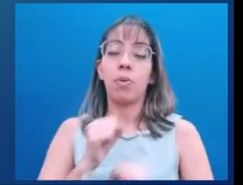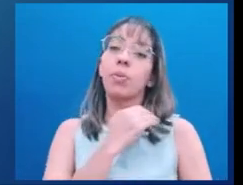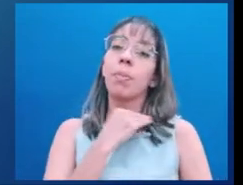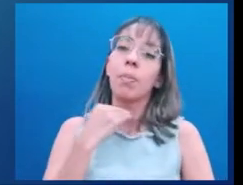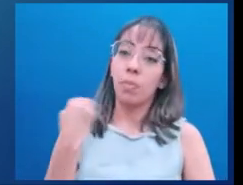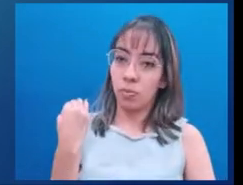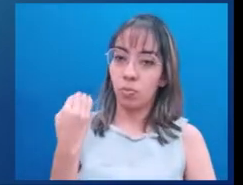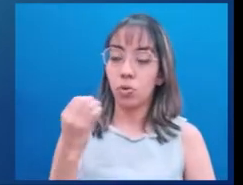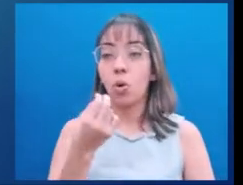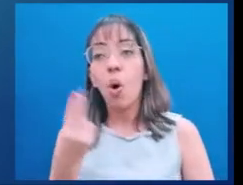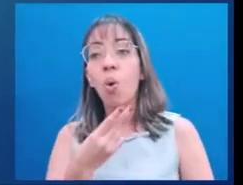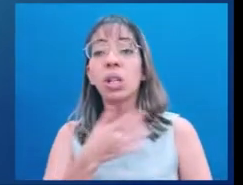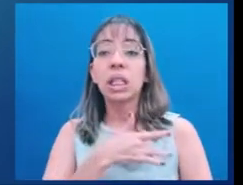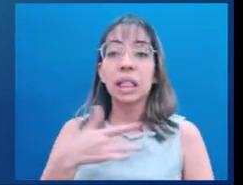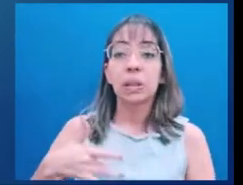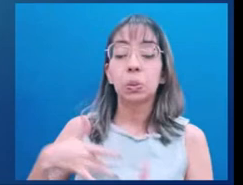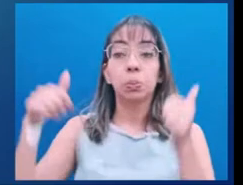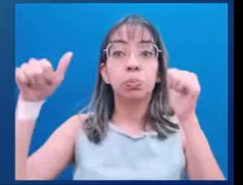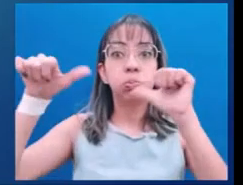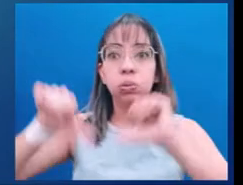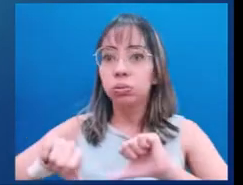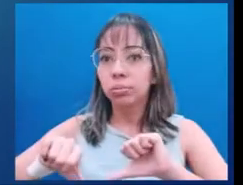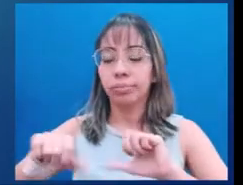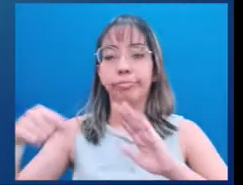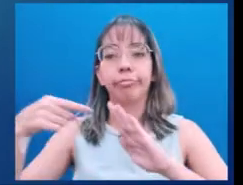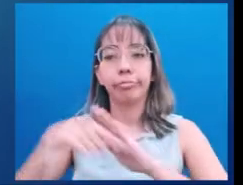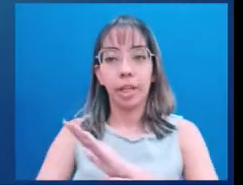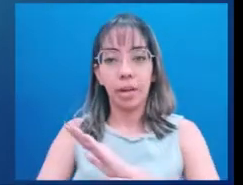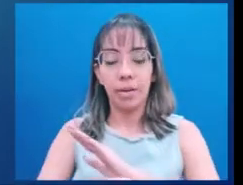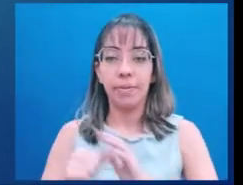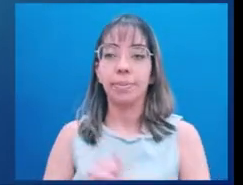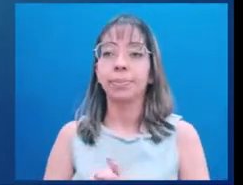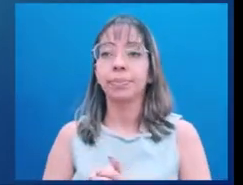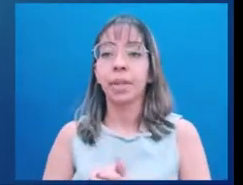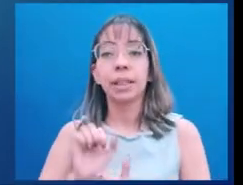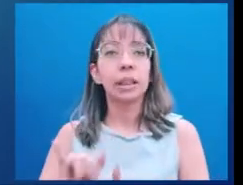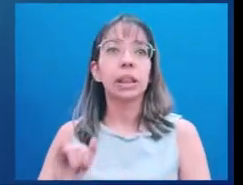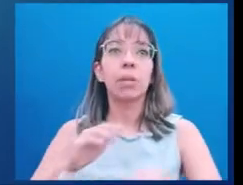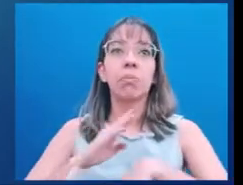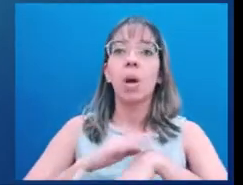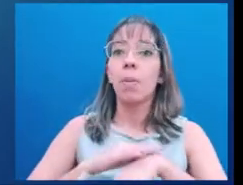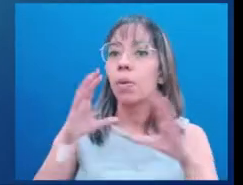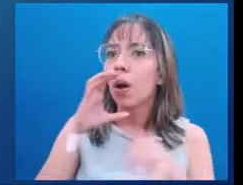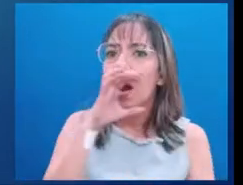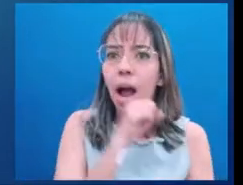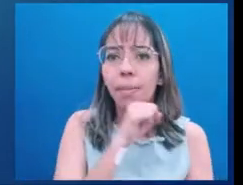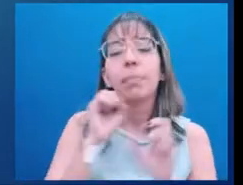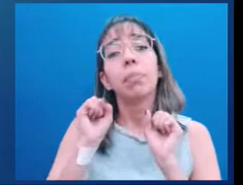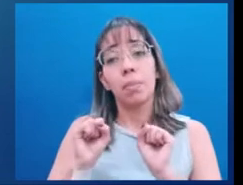à morte ou levar a danos sérios, sequelas sérias, numa exposição muito curta, ou seja, a pessoa ser exposta, mesmo